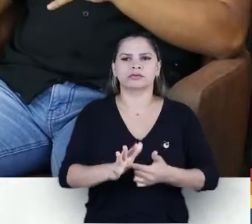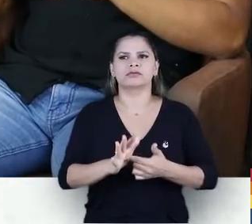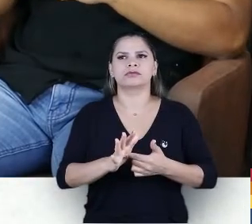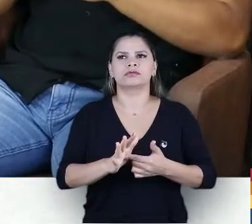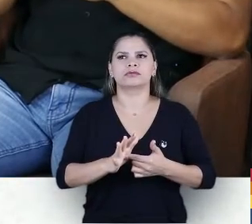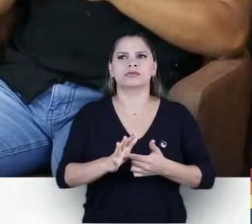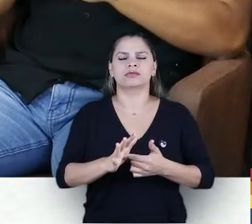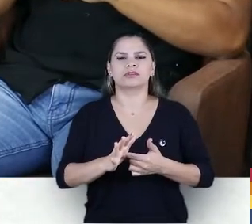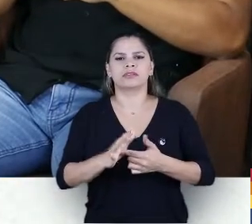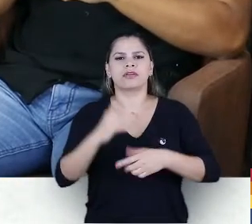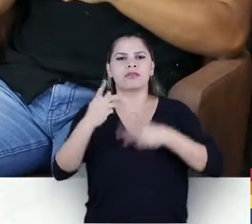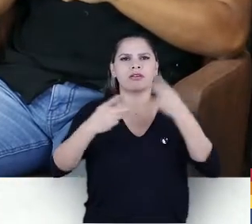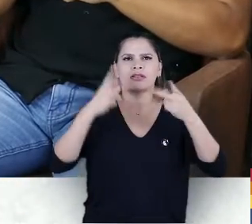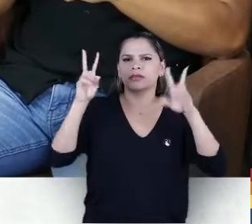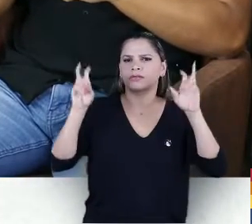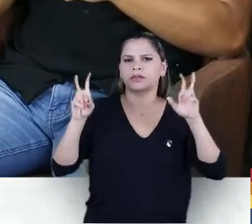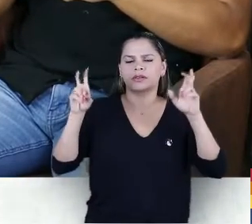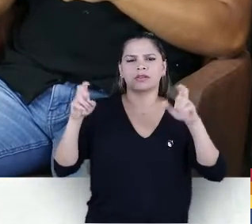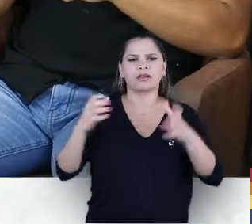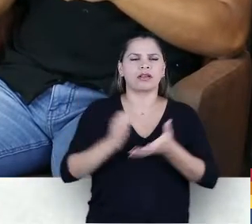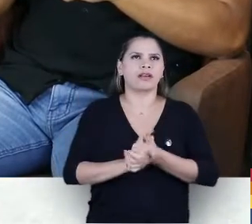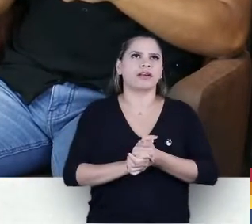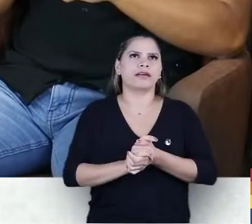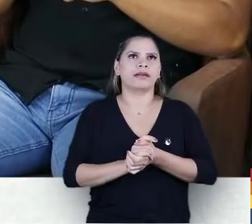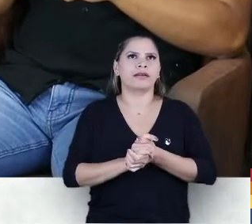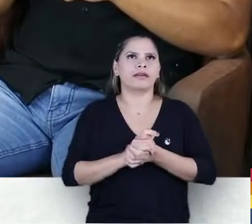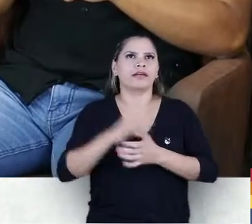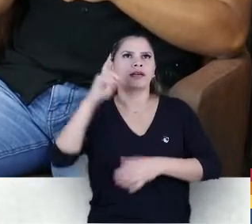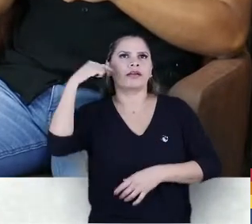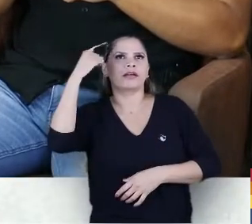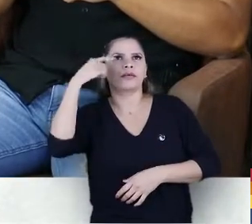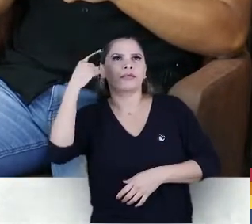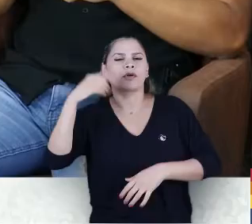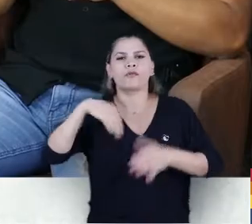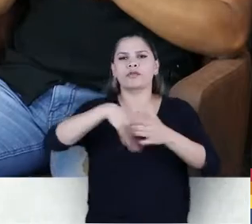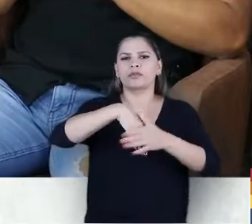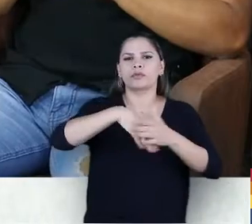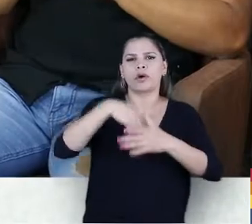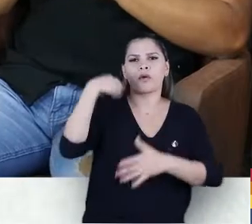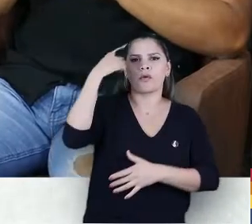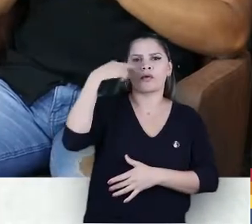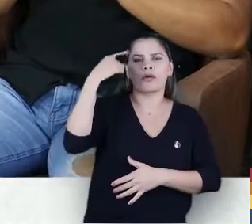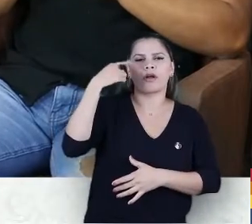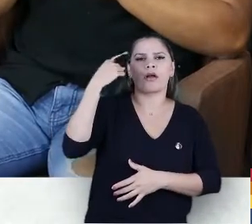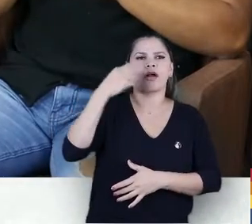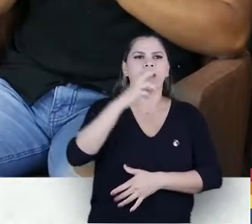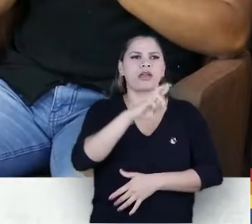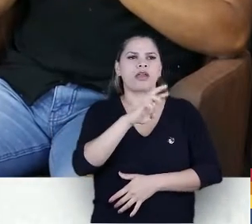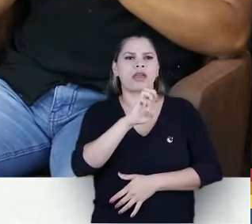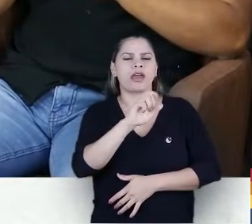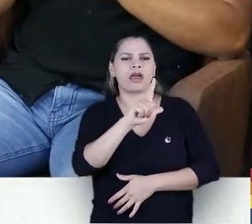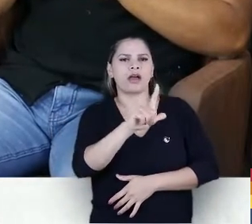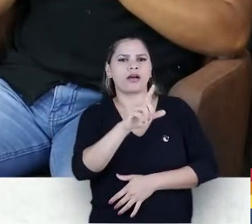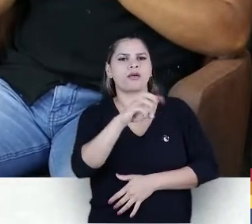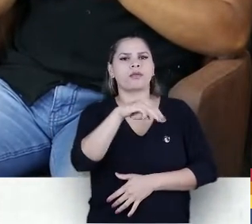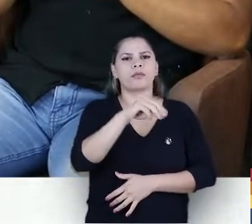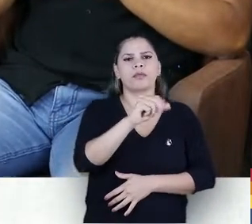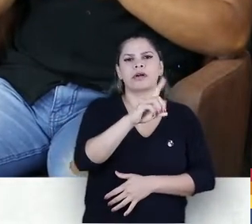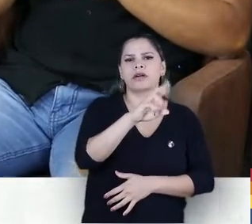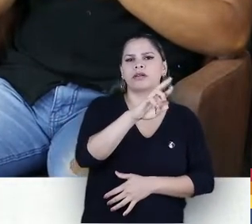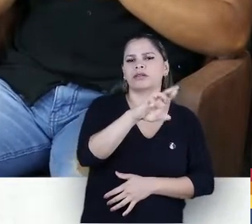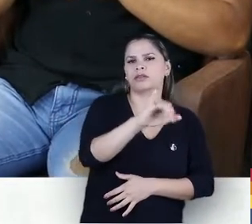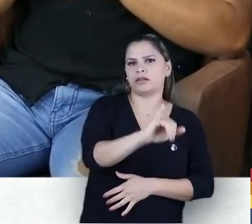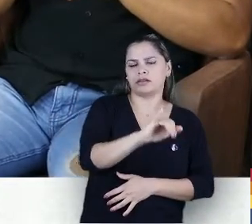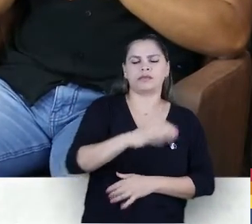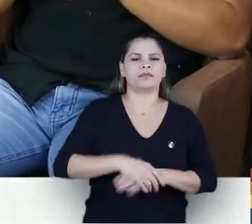é necessário, não dá mais para fugir. Não dá. Né? Não dá, porque a gente já escuta falar de interdisciplinaridade há muito tempo, verdade. Com certeza. Mas